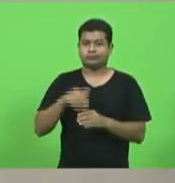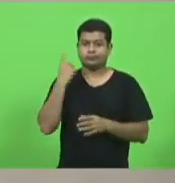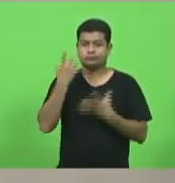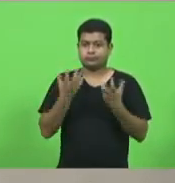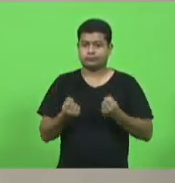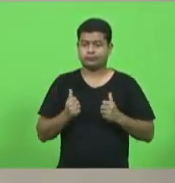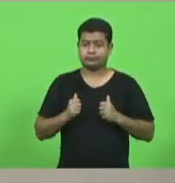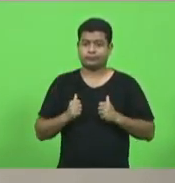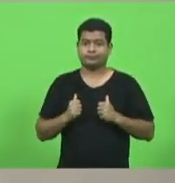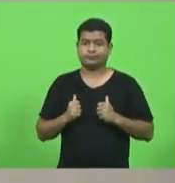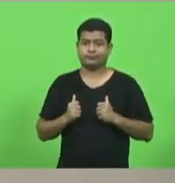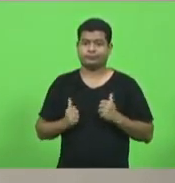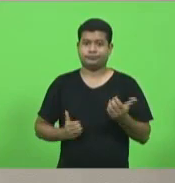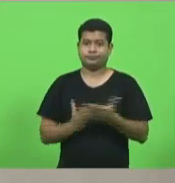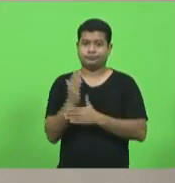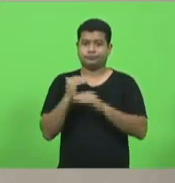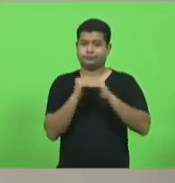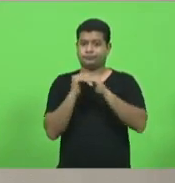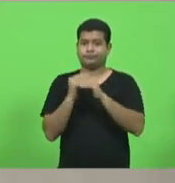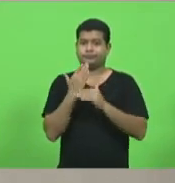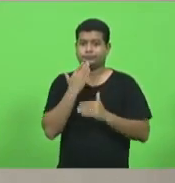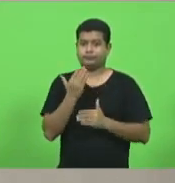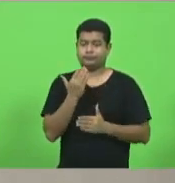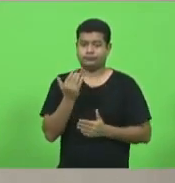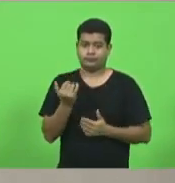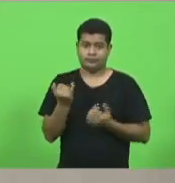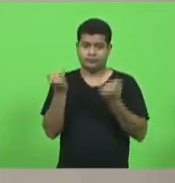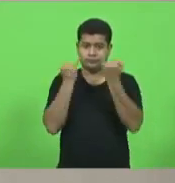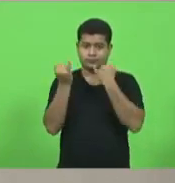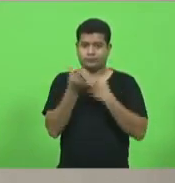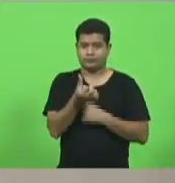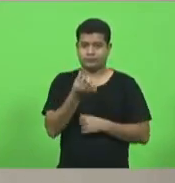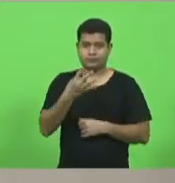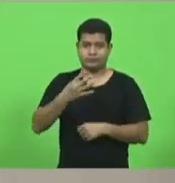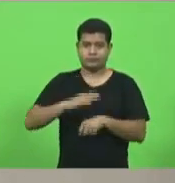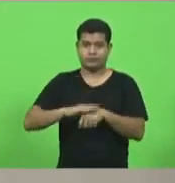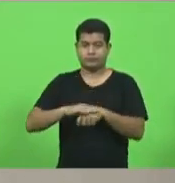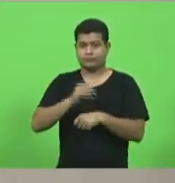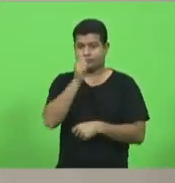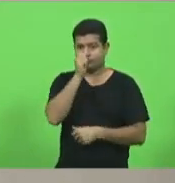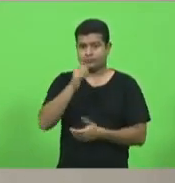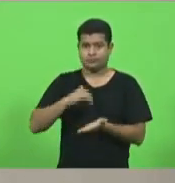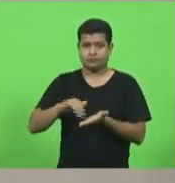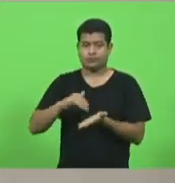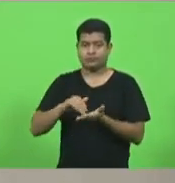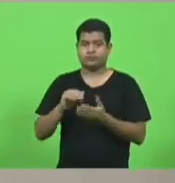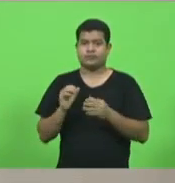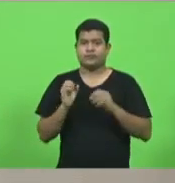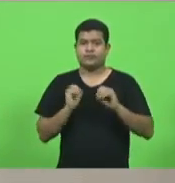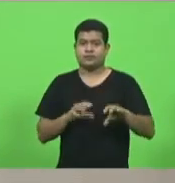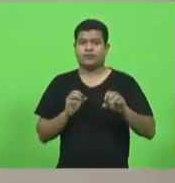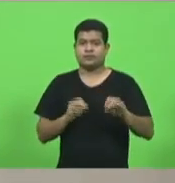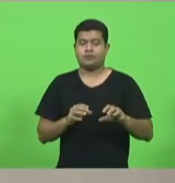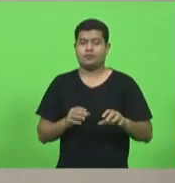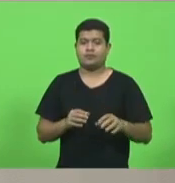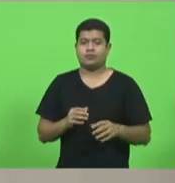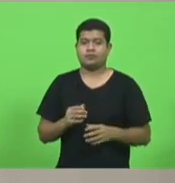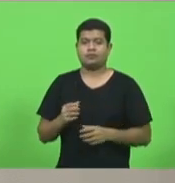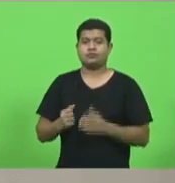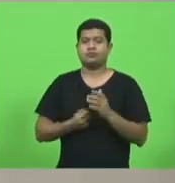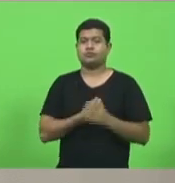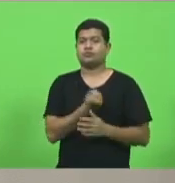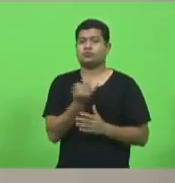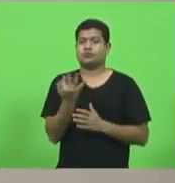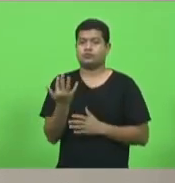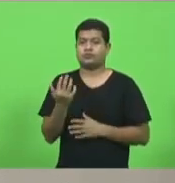Aprovado por unanimidade. Pedido de informação 64. Autor deputado João Amin, solicitando ao secretário de Estado da Educação informações acerca do número de professores